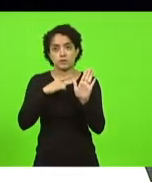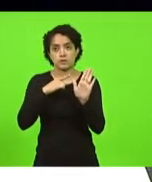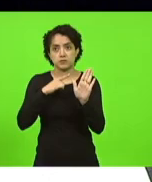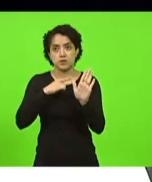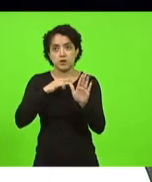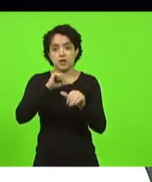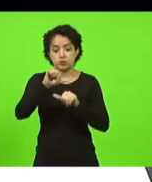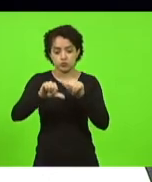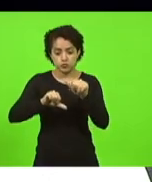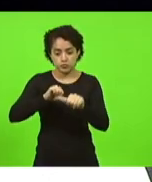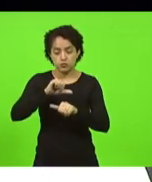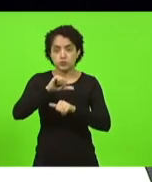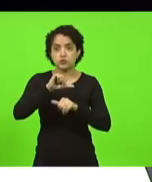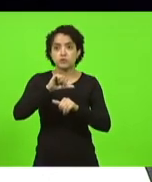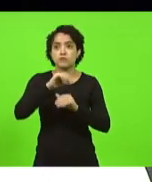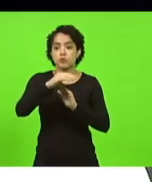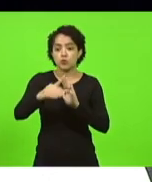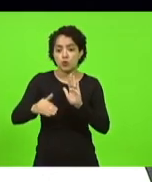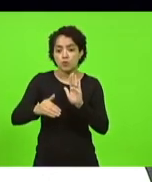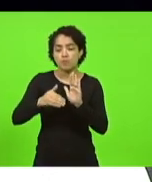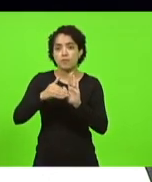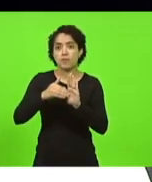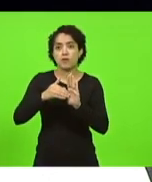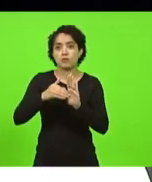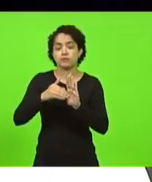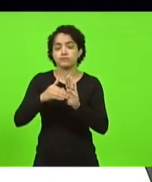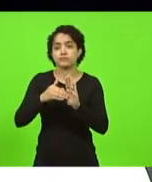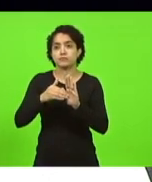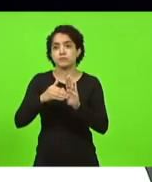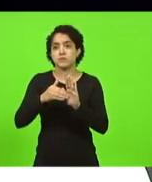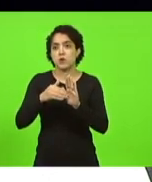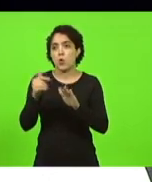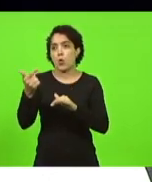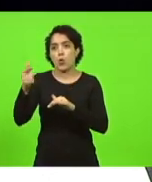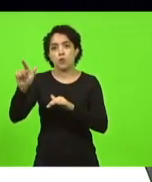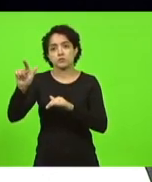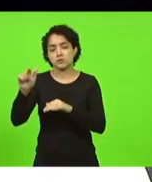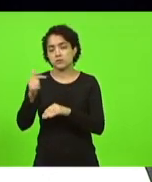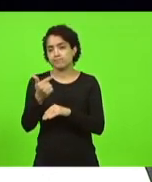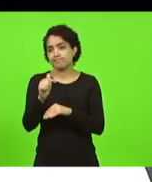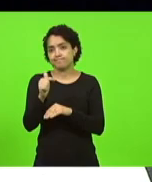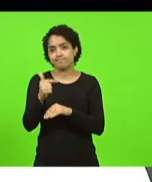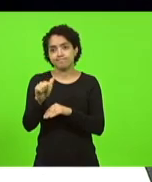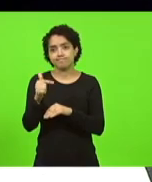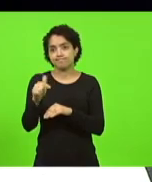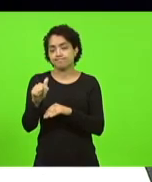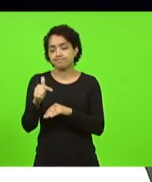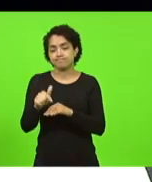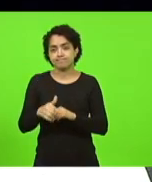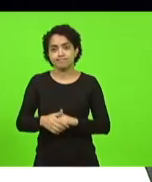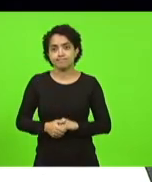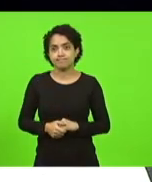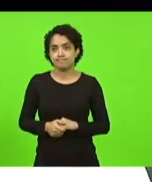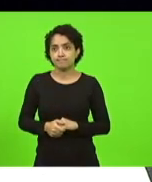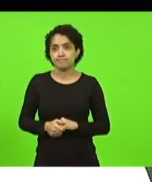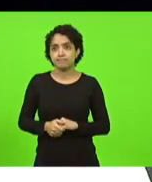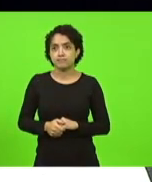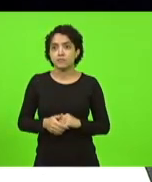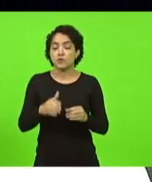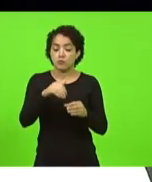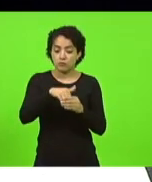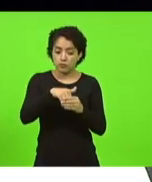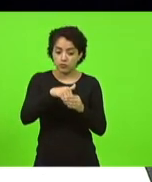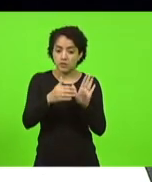ao global encaminhado pelo governo. Só essa, não existe outra aqui. Fique bem claro isso. Votar a proposta